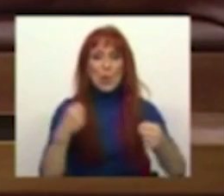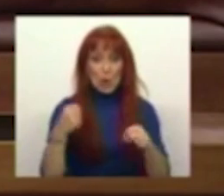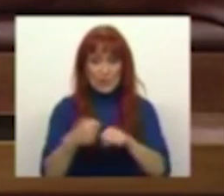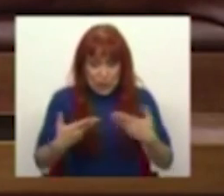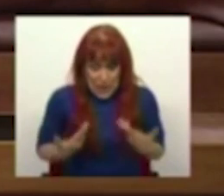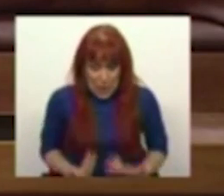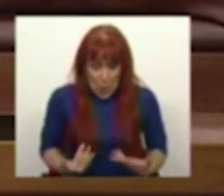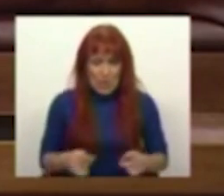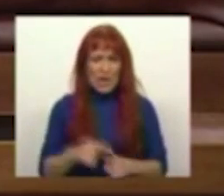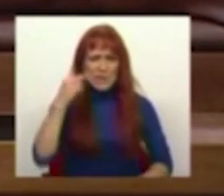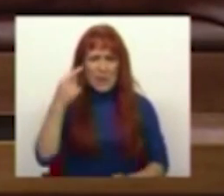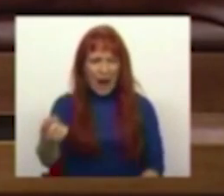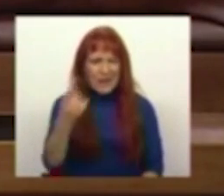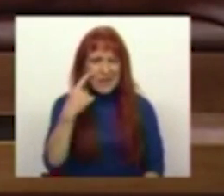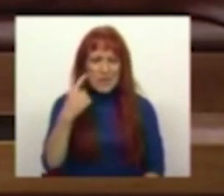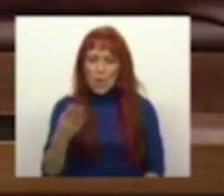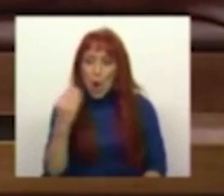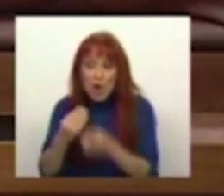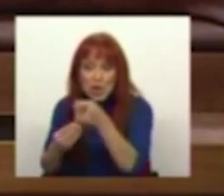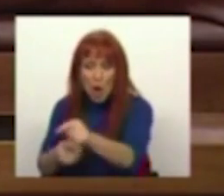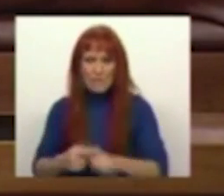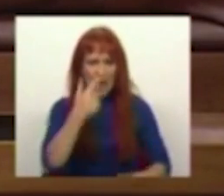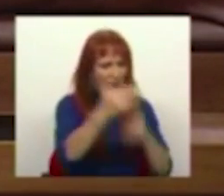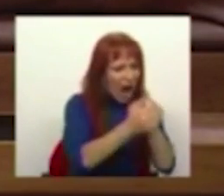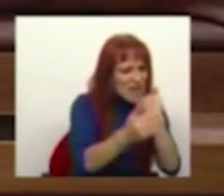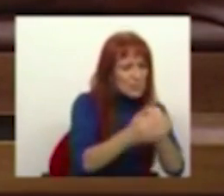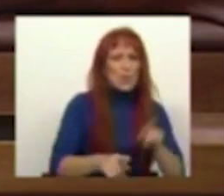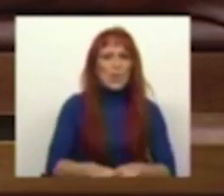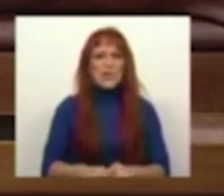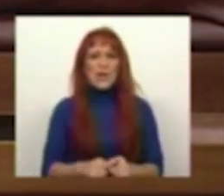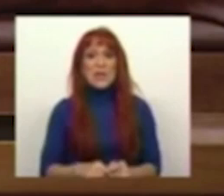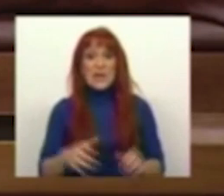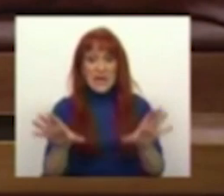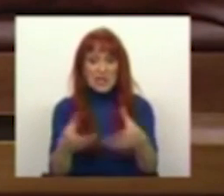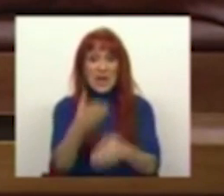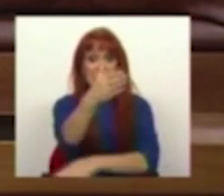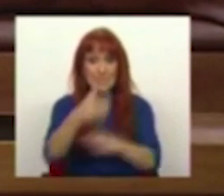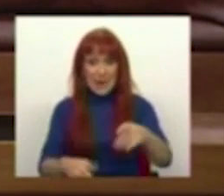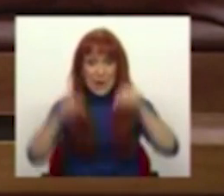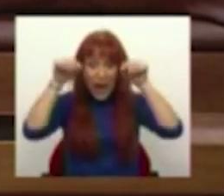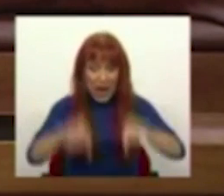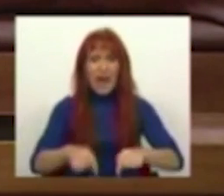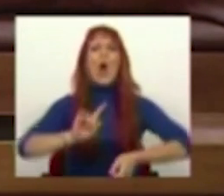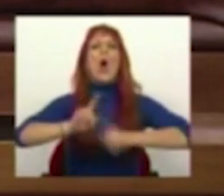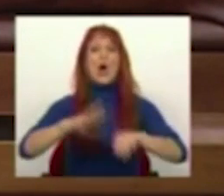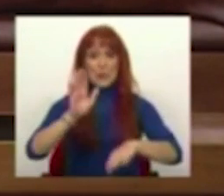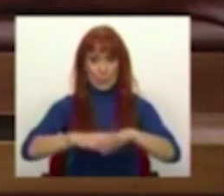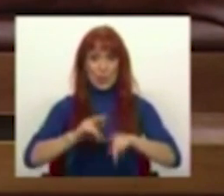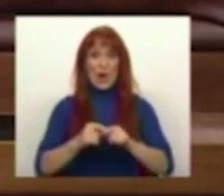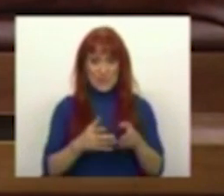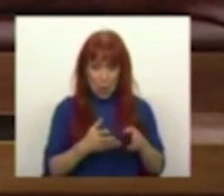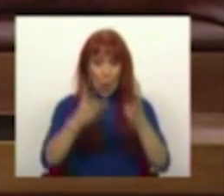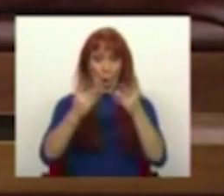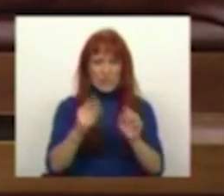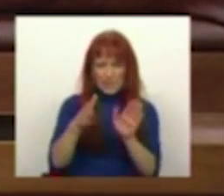presente, com especial atenção aos jovens, aos idosos e às classes médias. E é precisamente por ser um